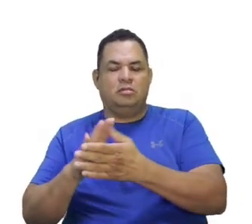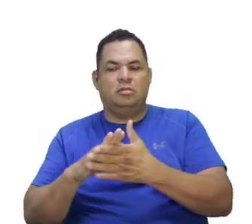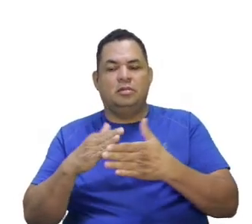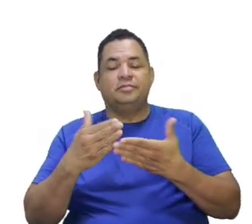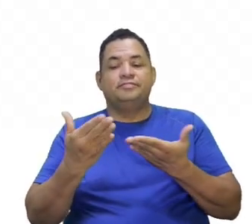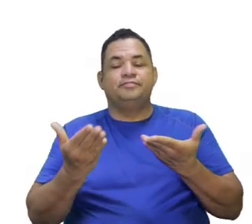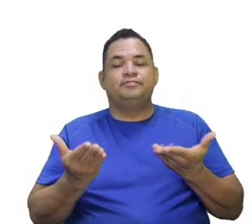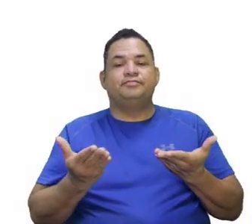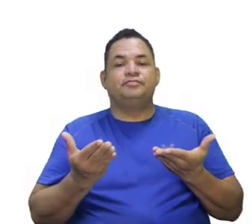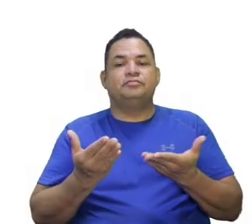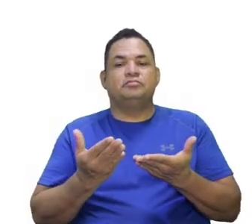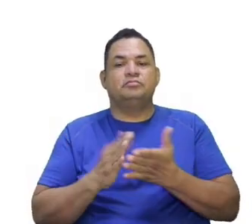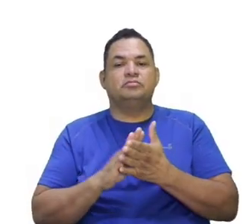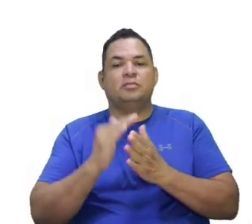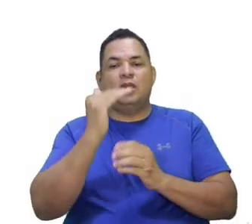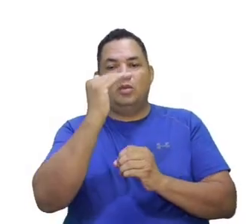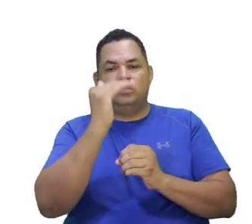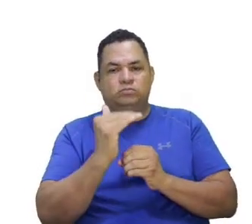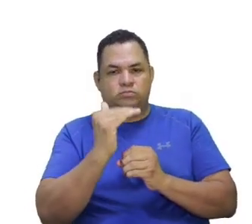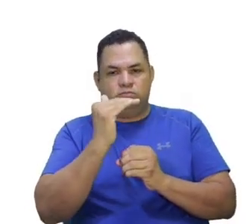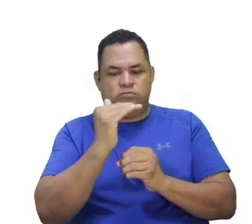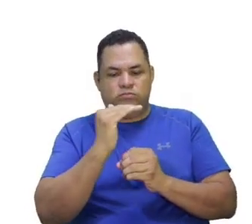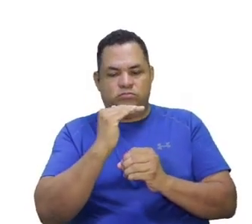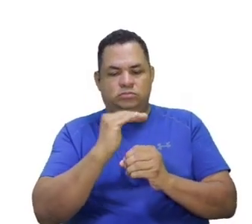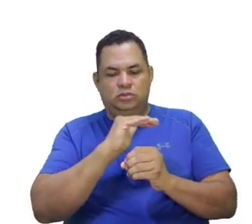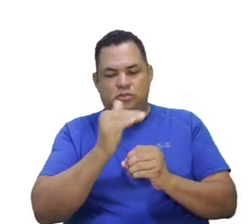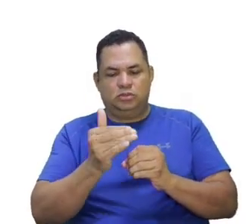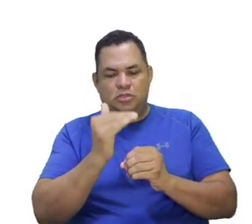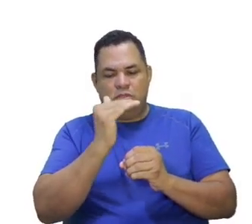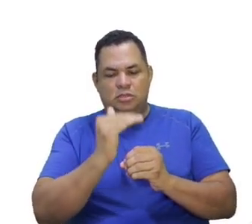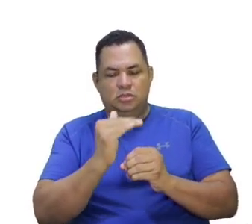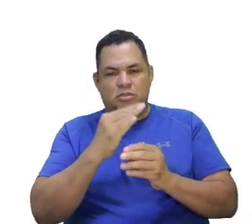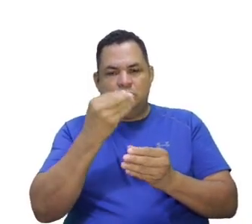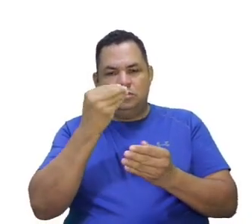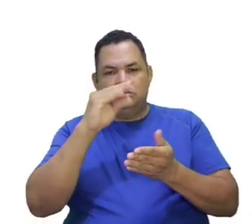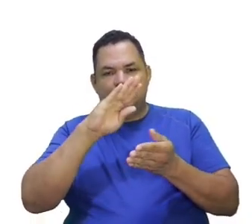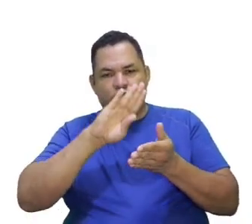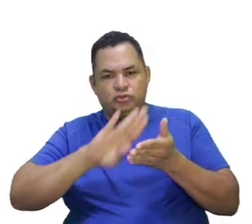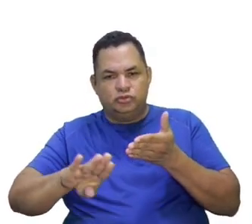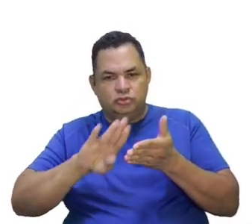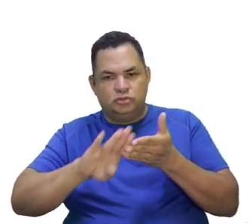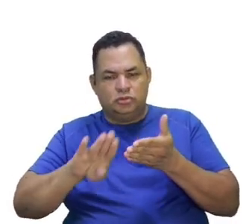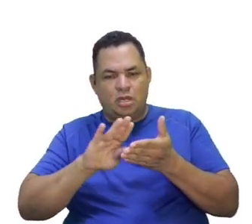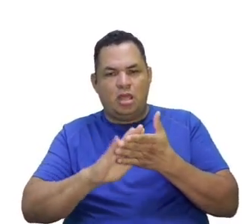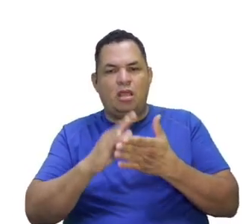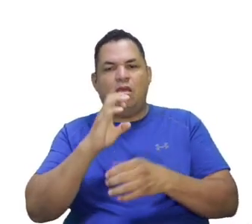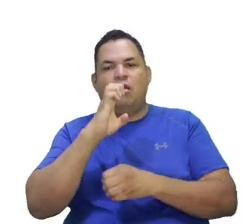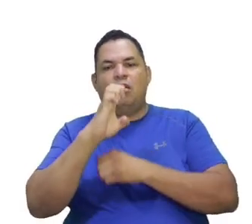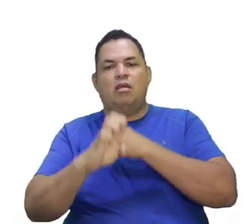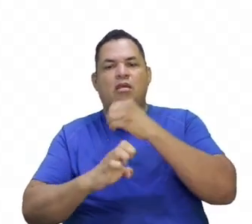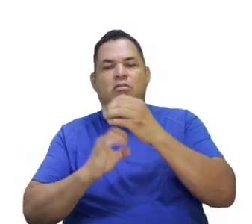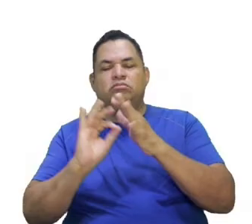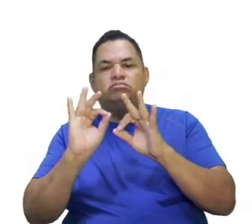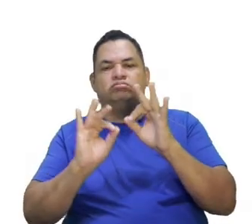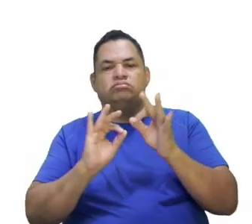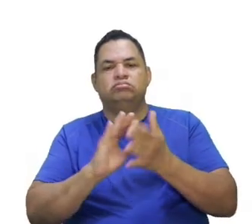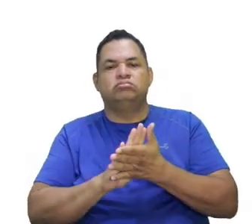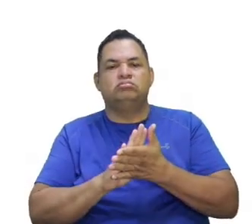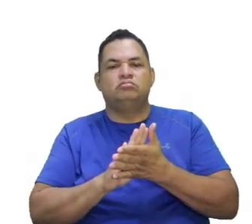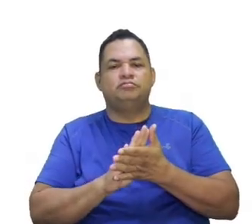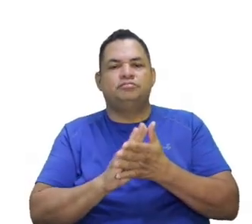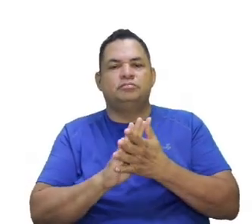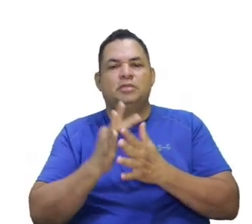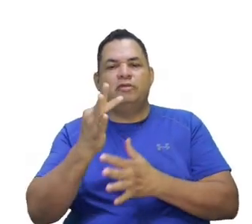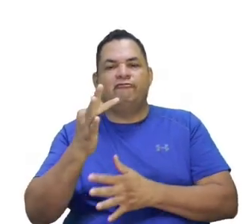De qual subnível nós vamos retirar elétrons para que o